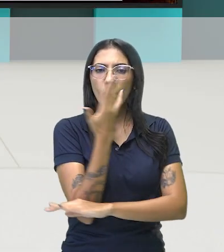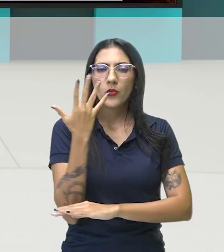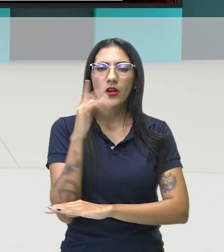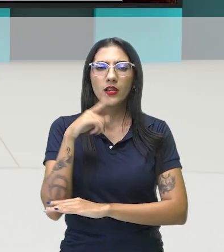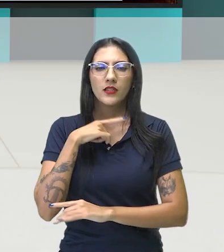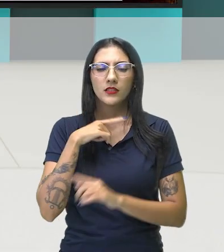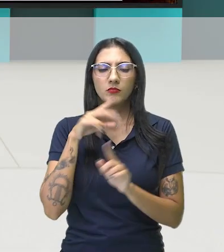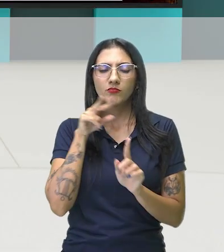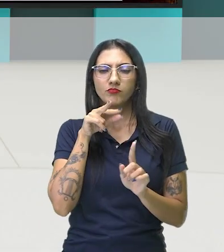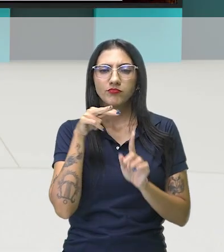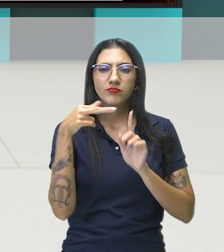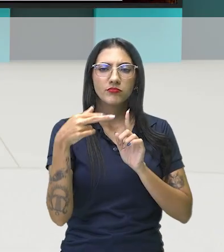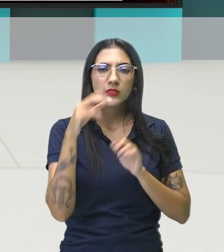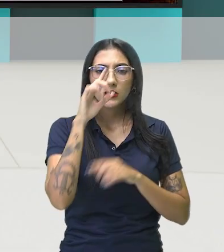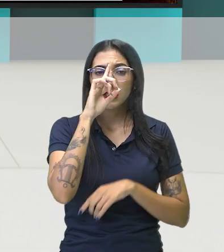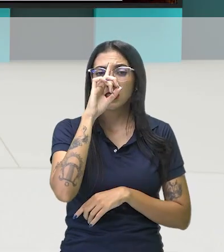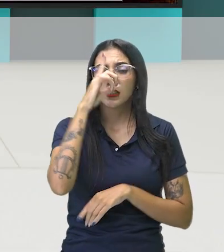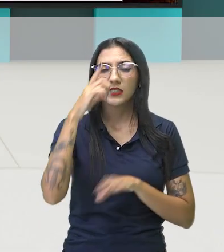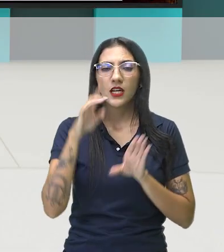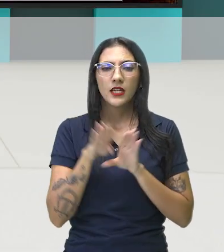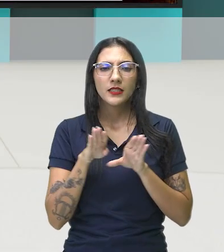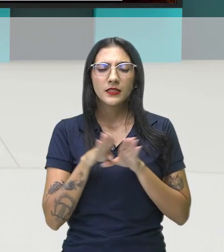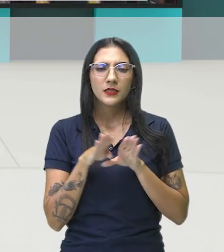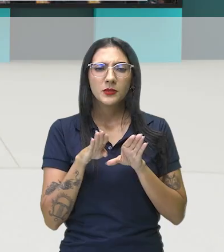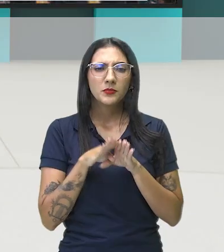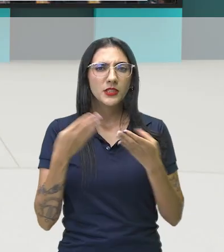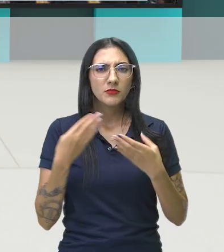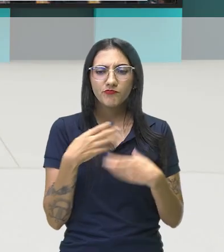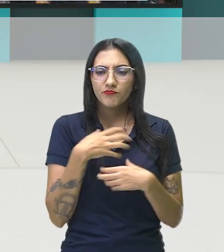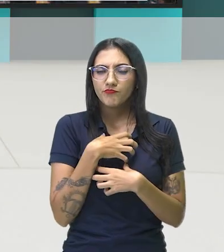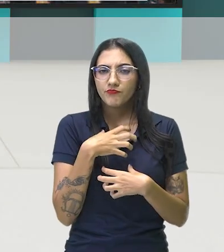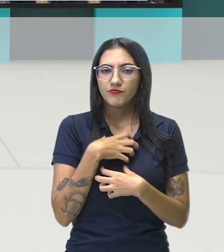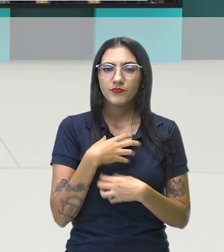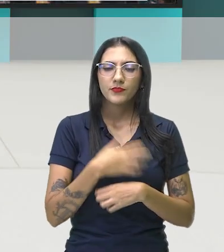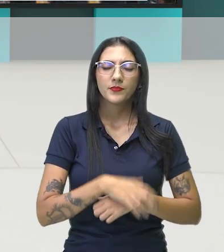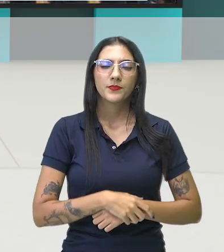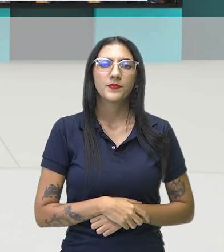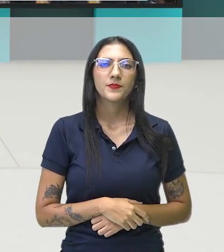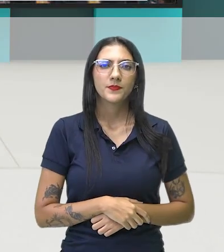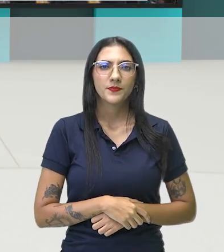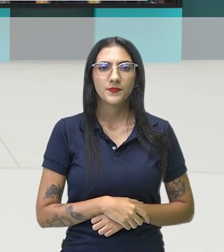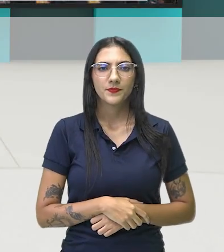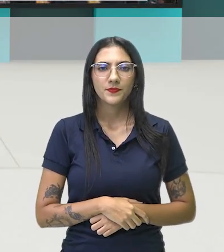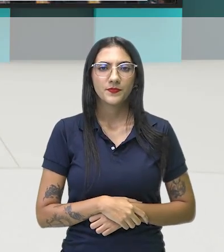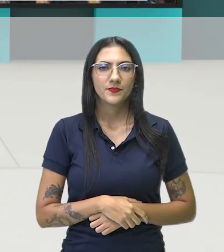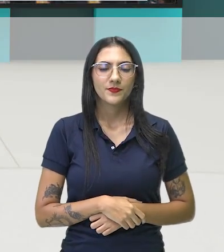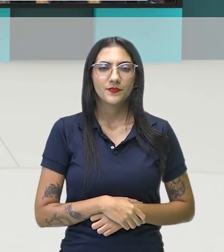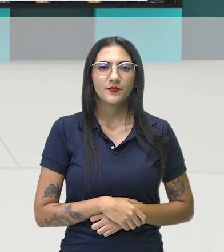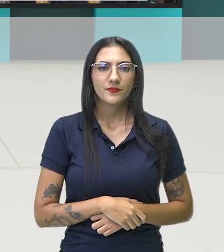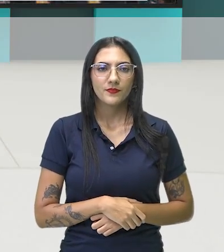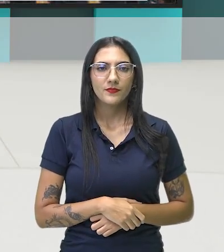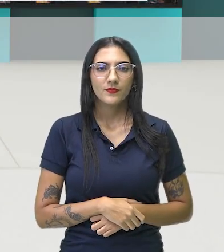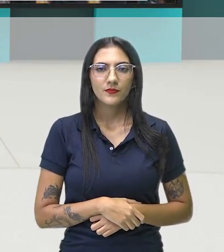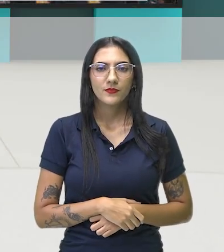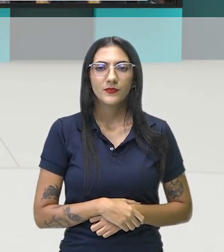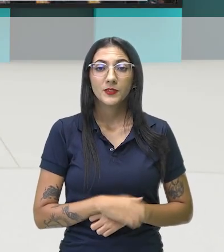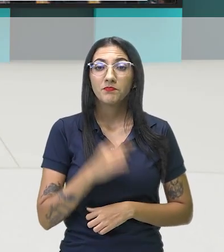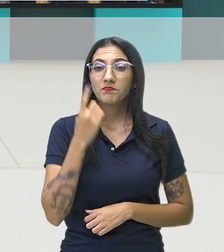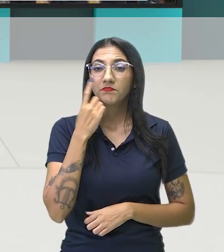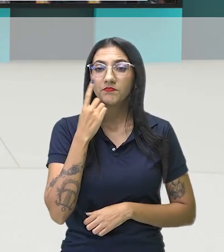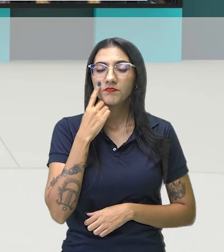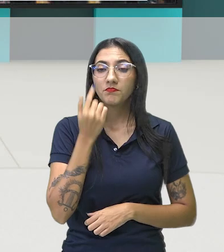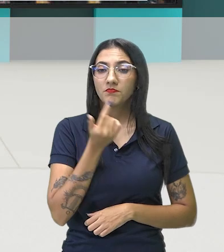visão idealizada e introspectiva do mundo. Vamos agora a uma outra obra de